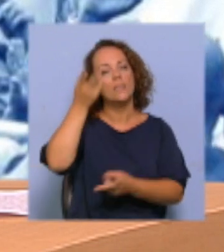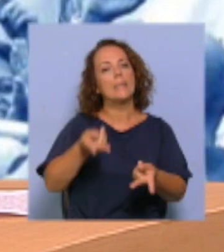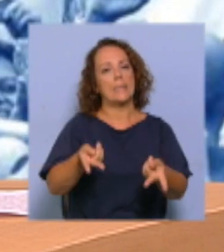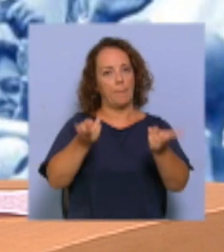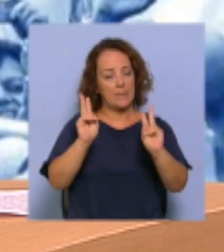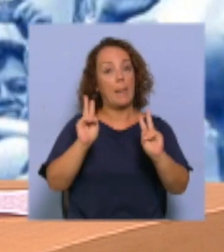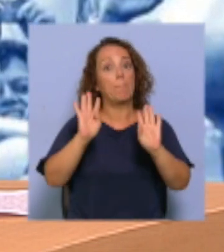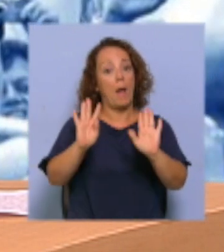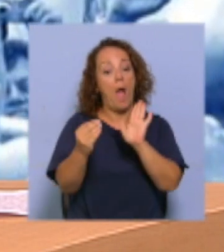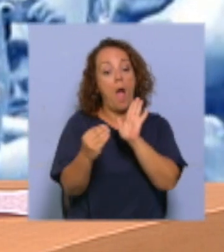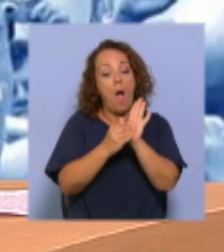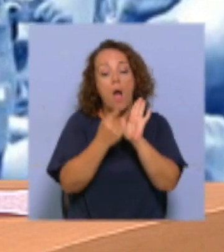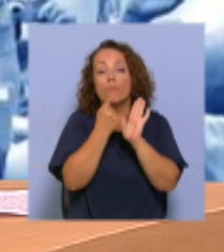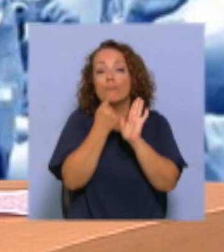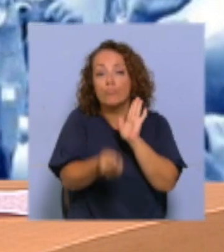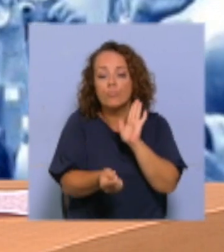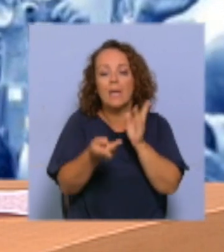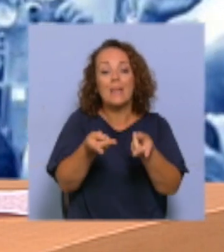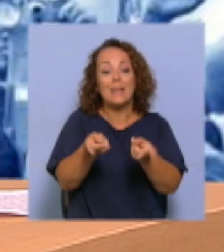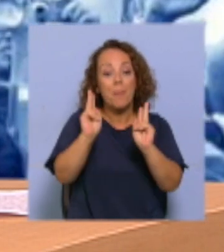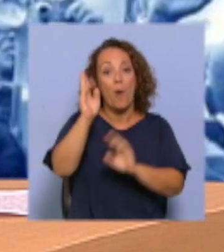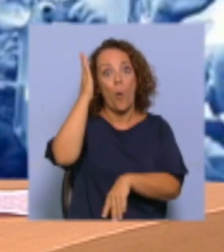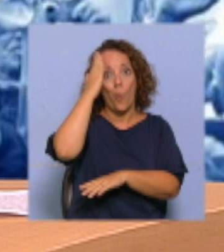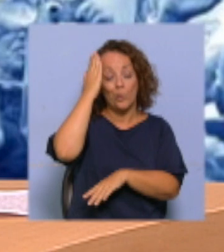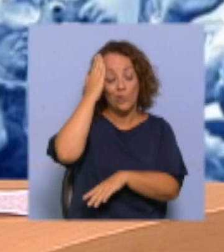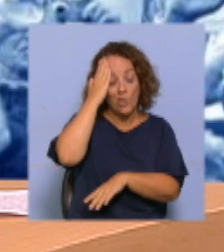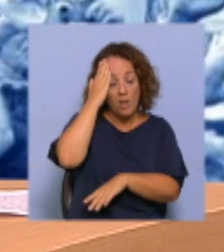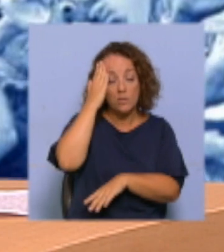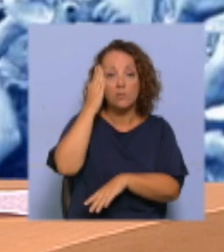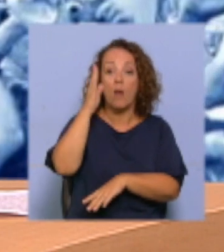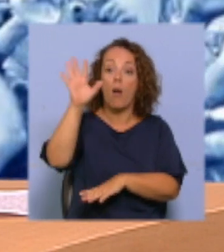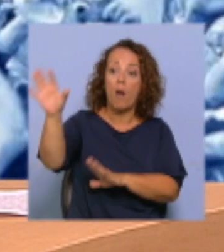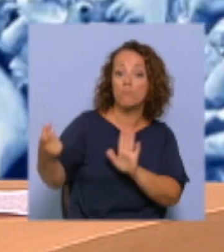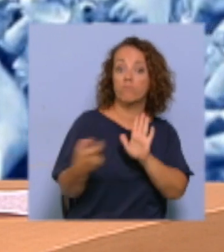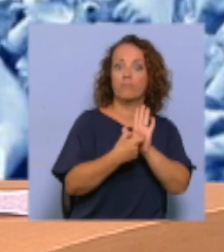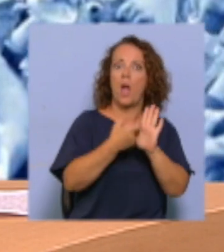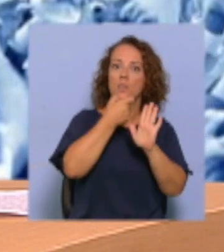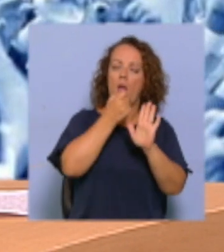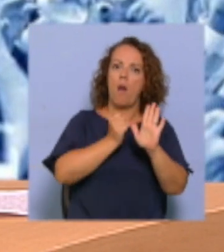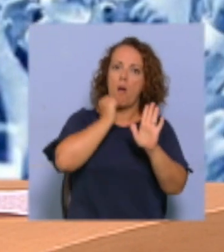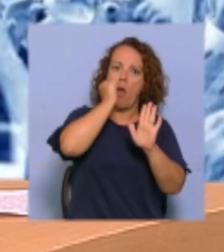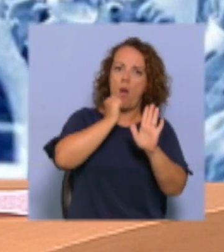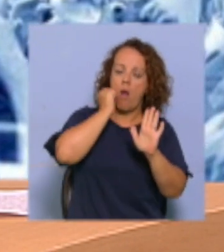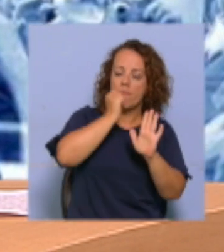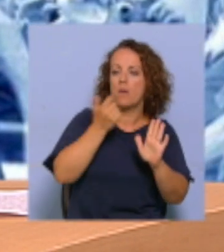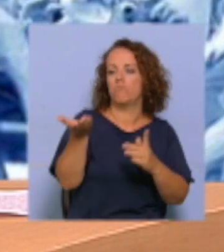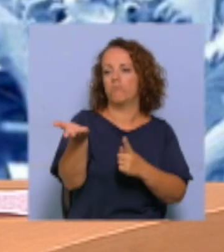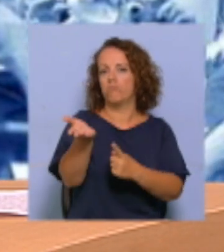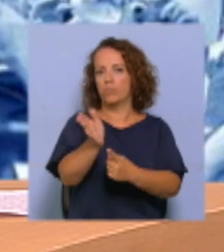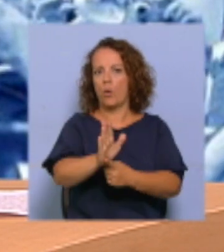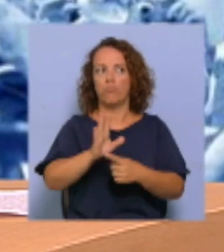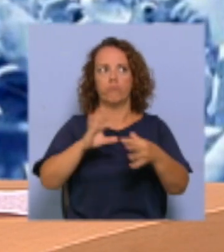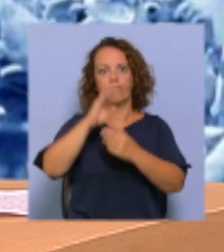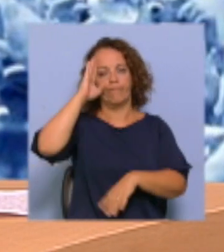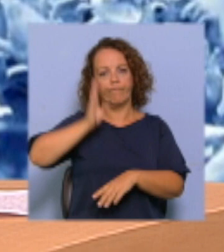especifique que a liberdade de consciência só se pode invocar para coisas muito graves, como a questão militar, a